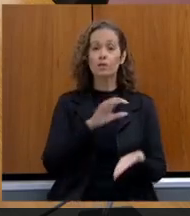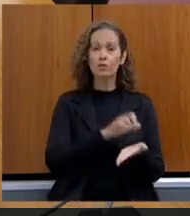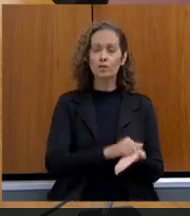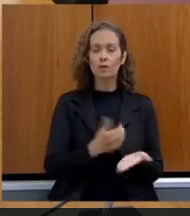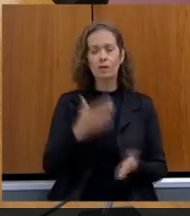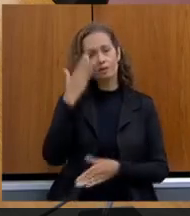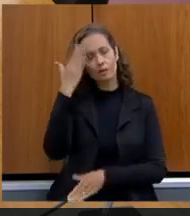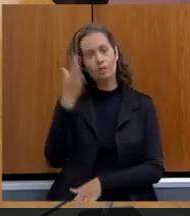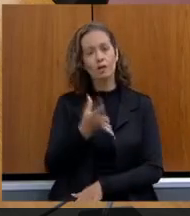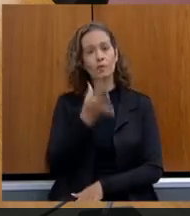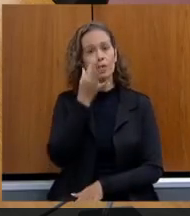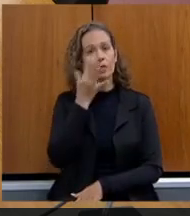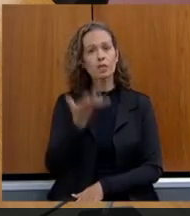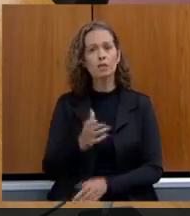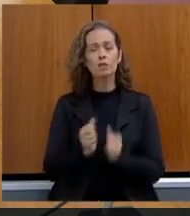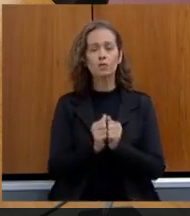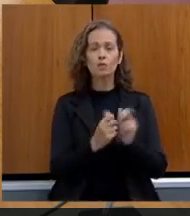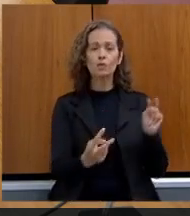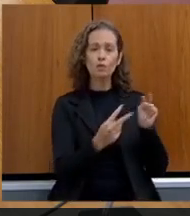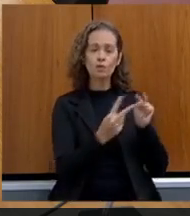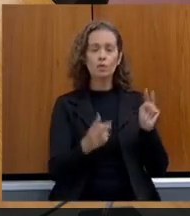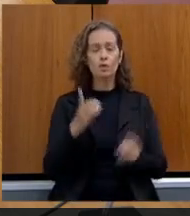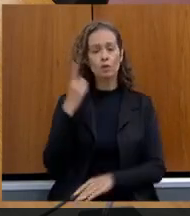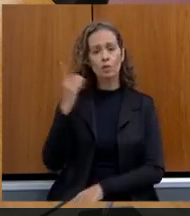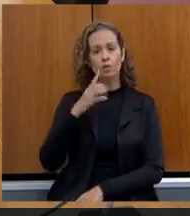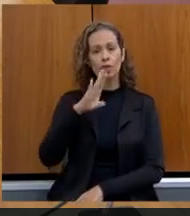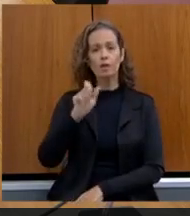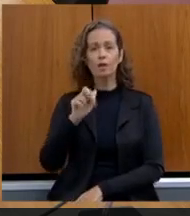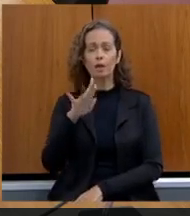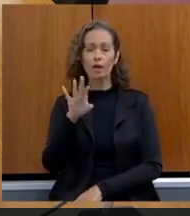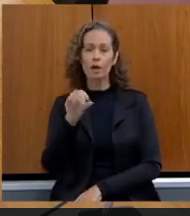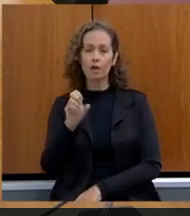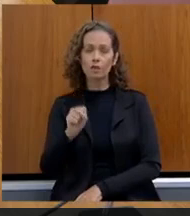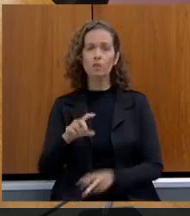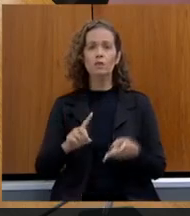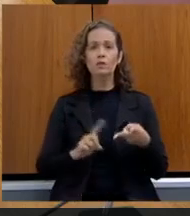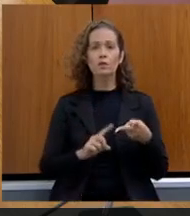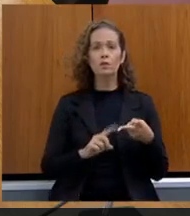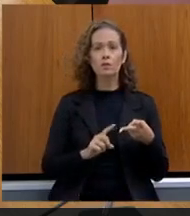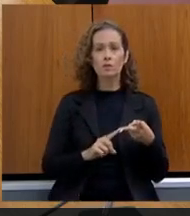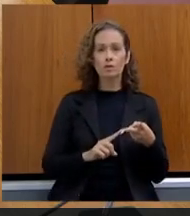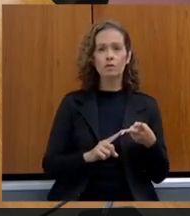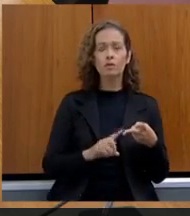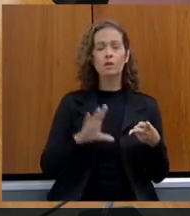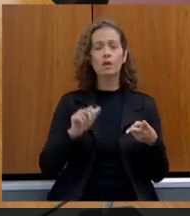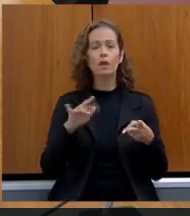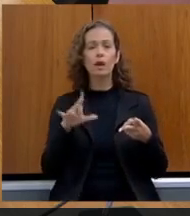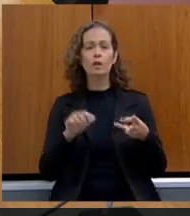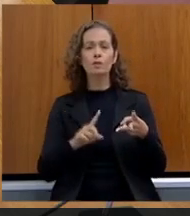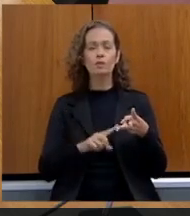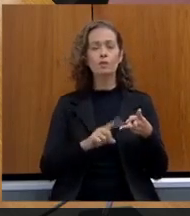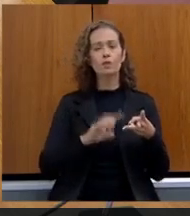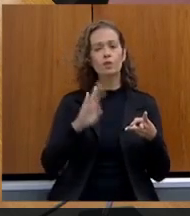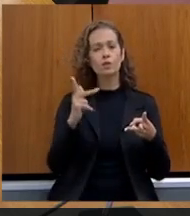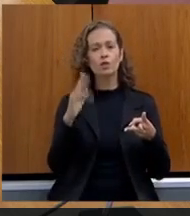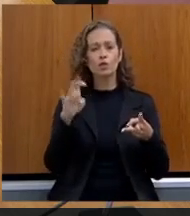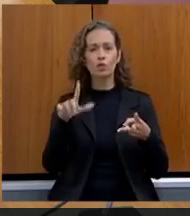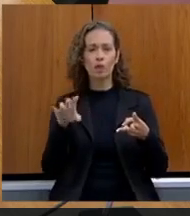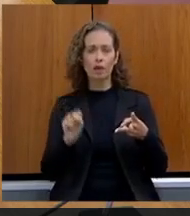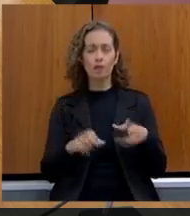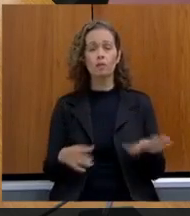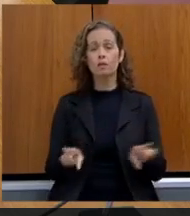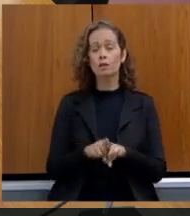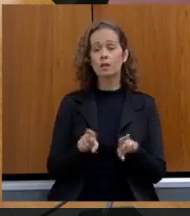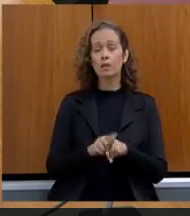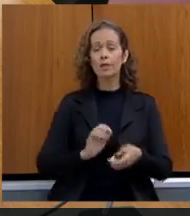agradecer a presença estão conosco remata mente os deputados Carlos Henrique Sávio Souza Cruz e Charles Santos também